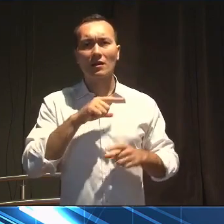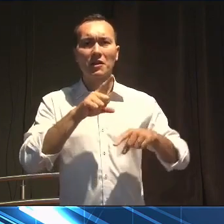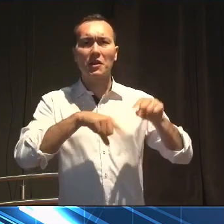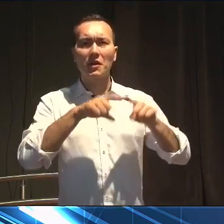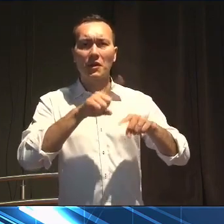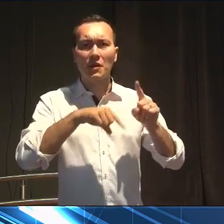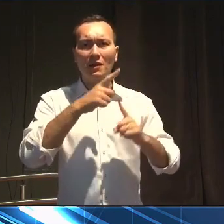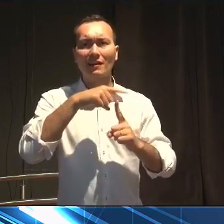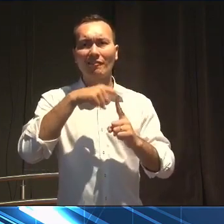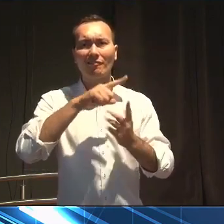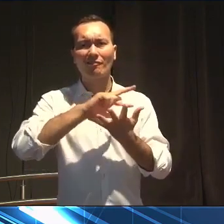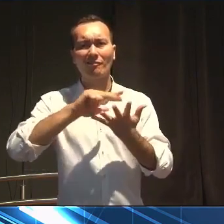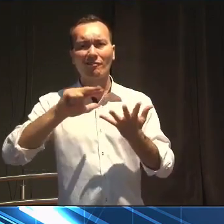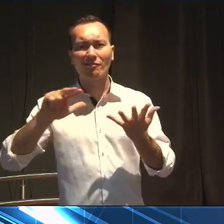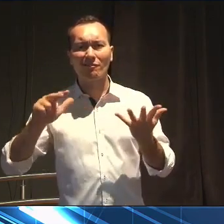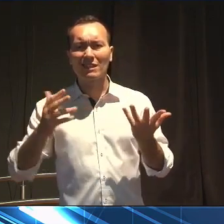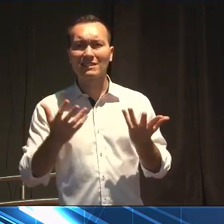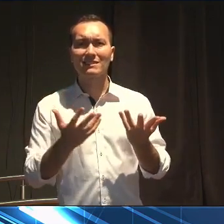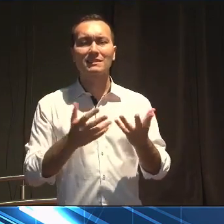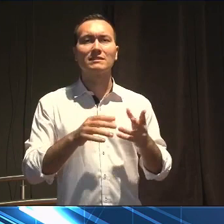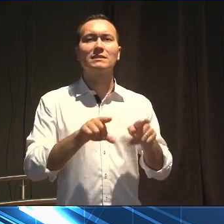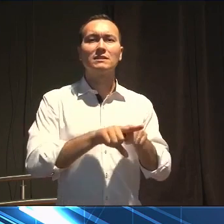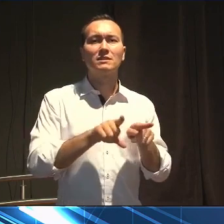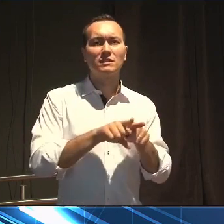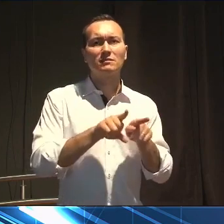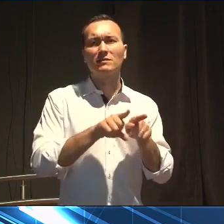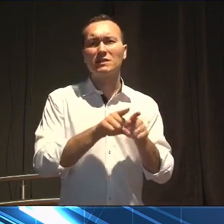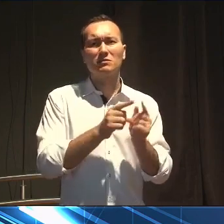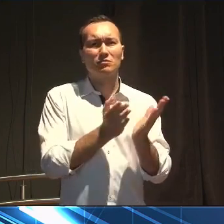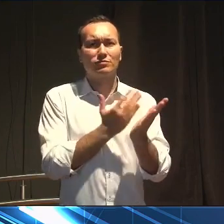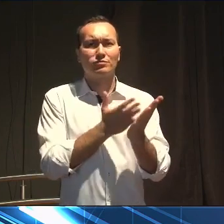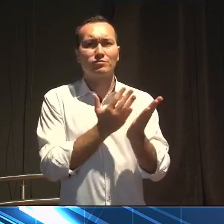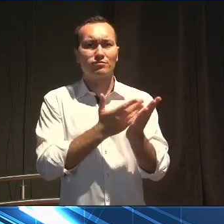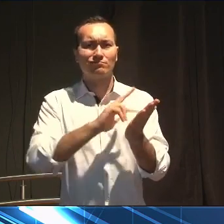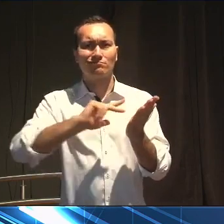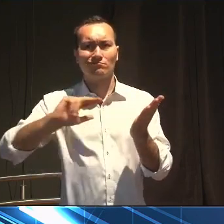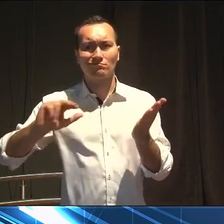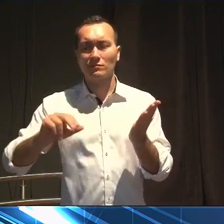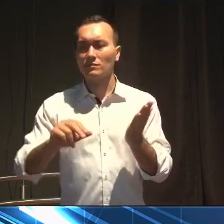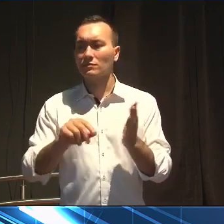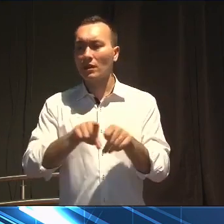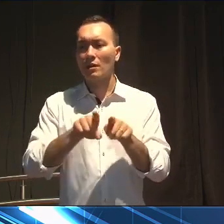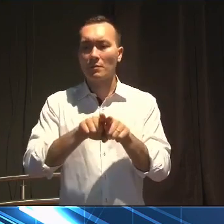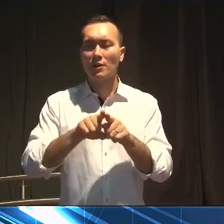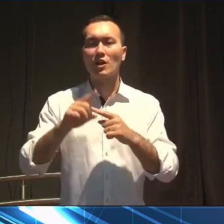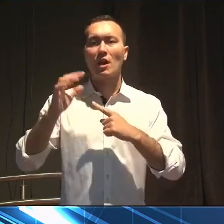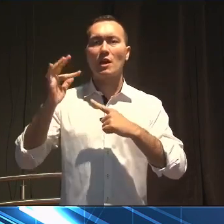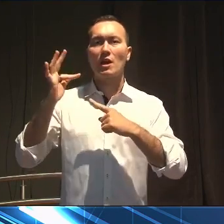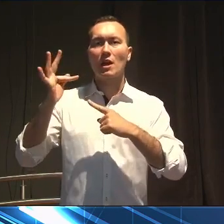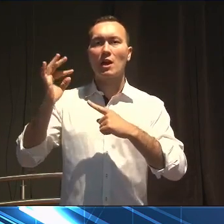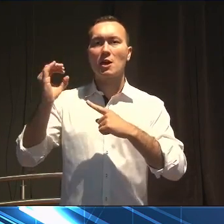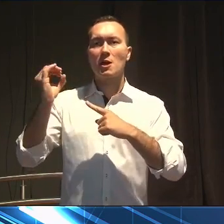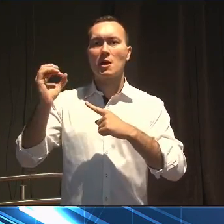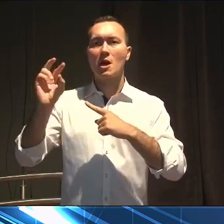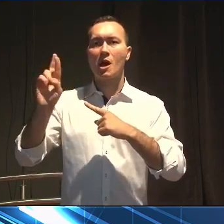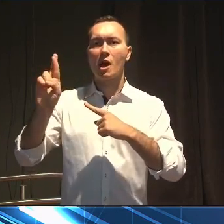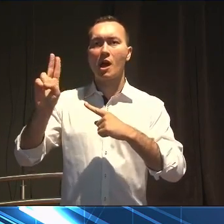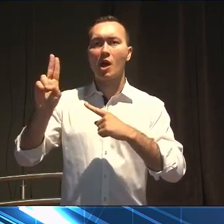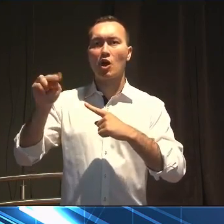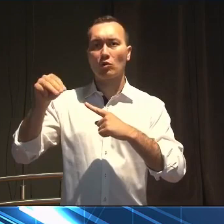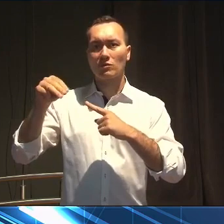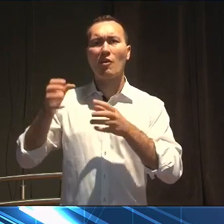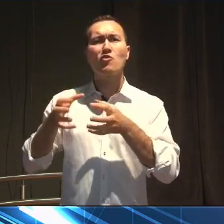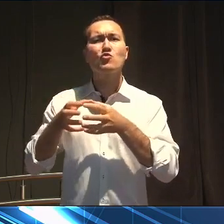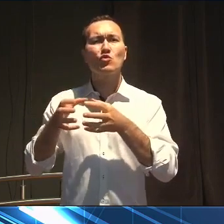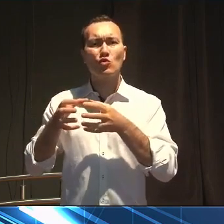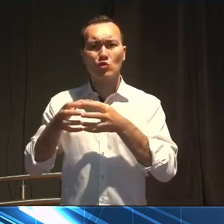muito material didático e principalmente uma comunidade com fóruns bem ativos para ajudar todo mundo a adotar essas tecnologias e